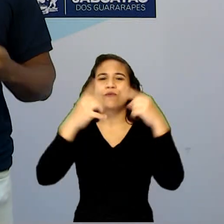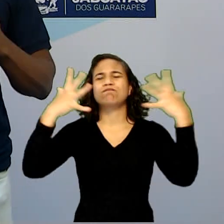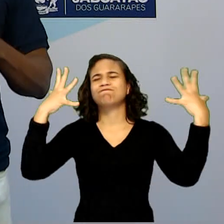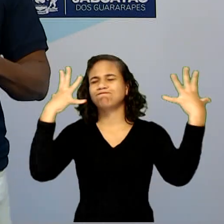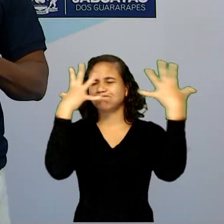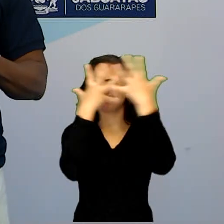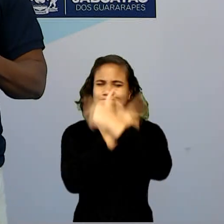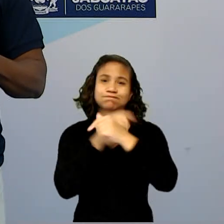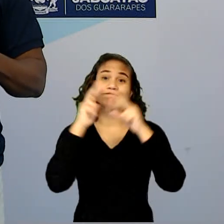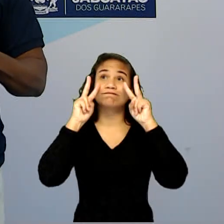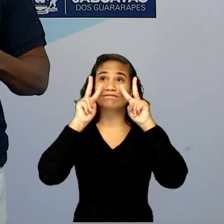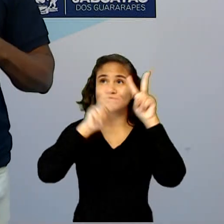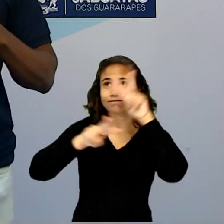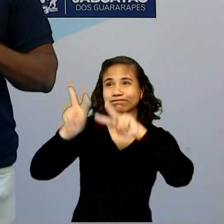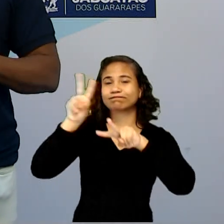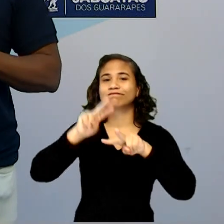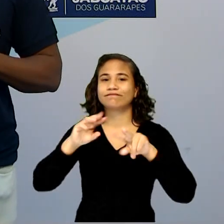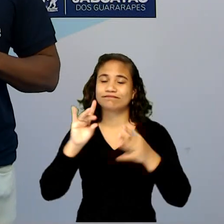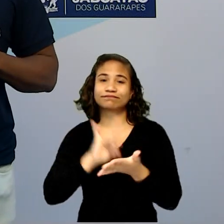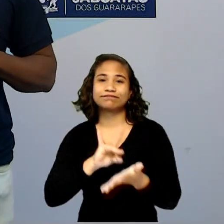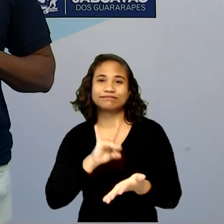se ver, não é verdade?